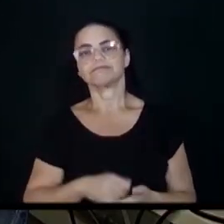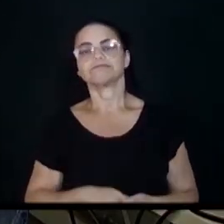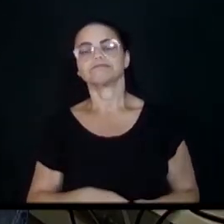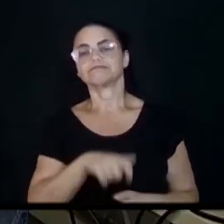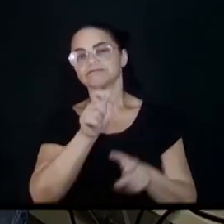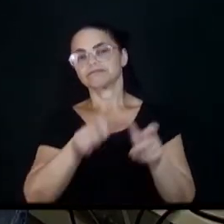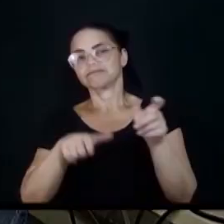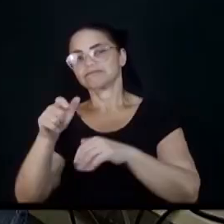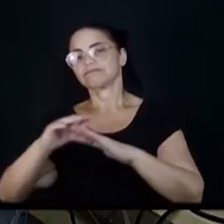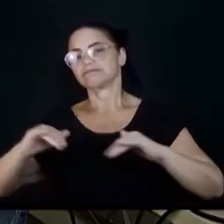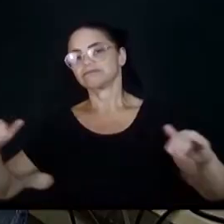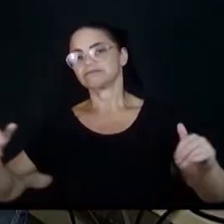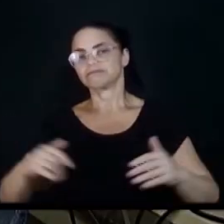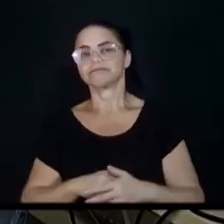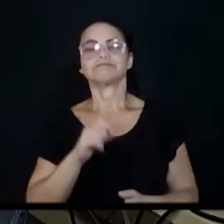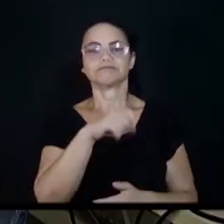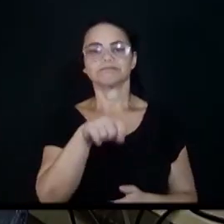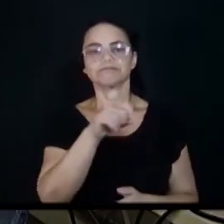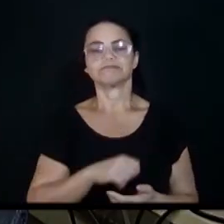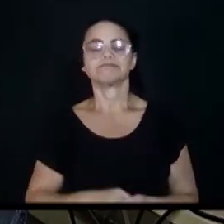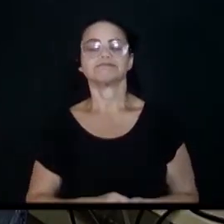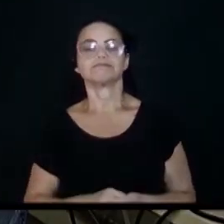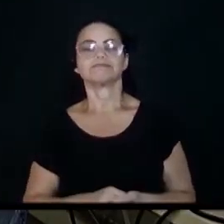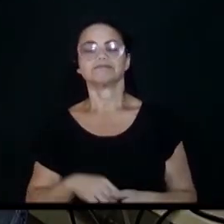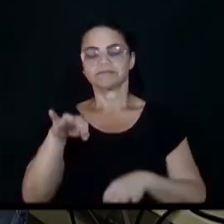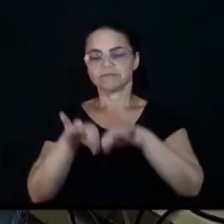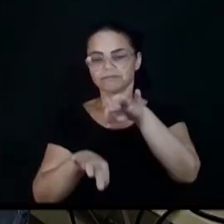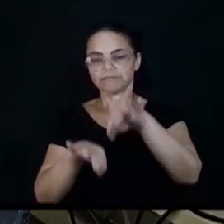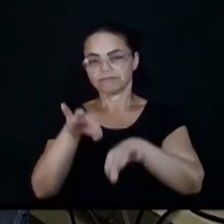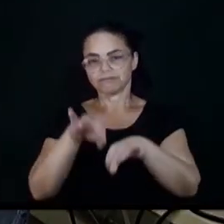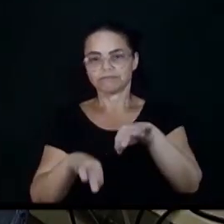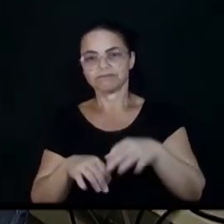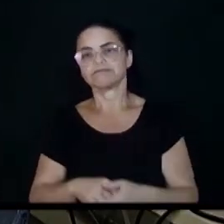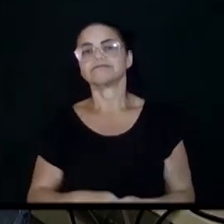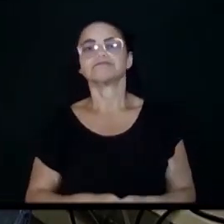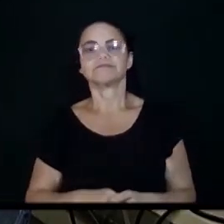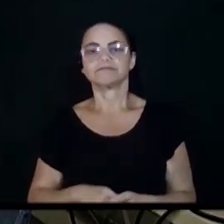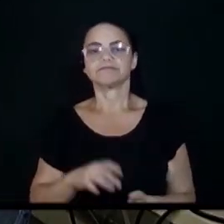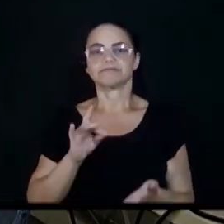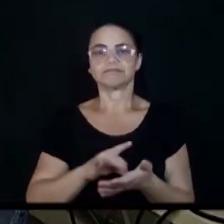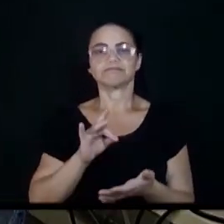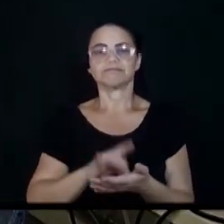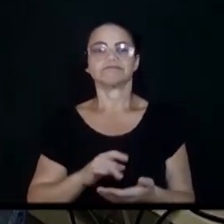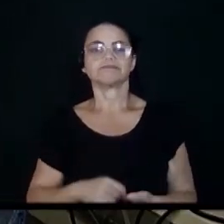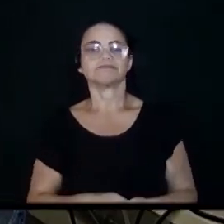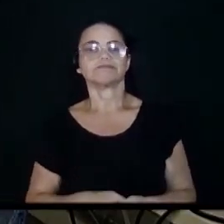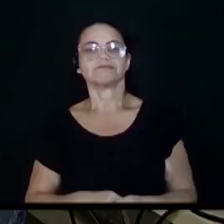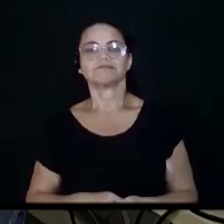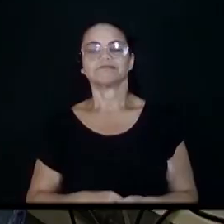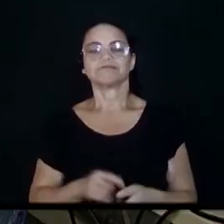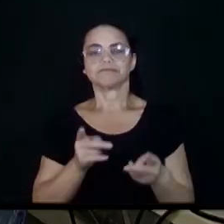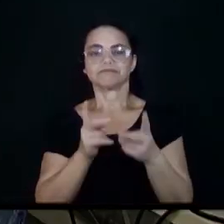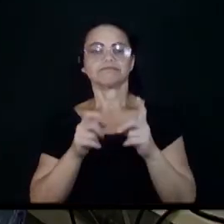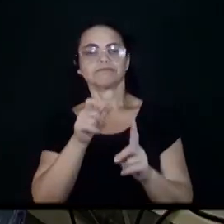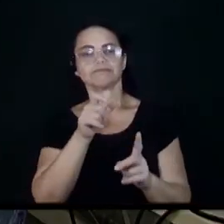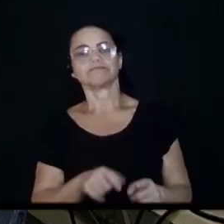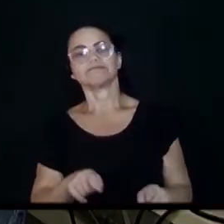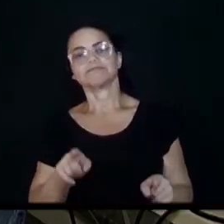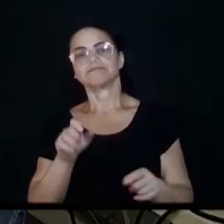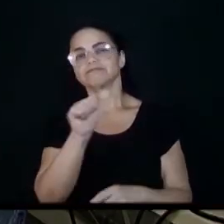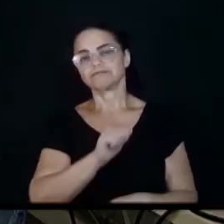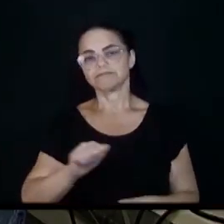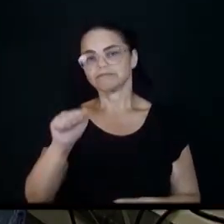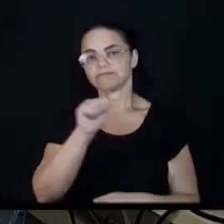representa os oficineiros, e é exatamente isso, é o reconhecimento também da associação.